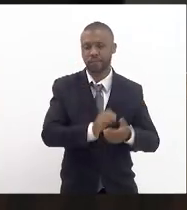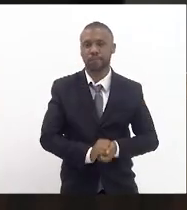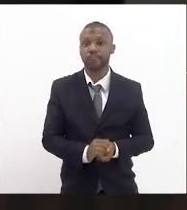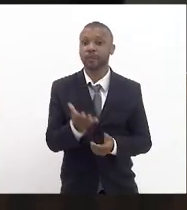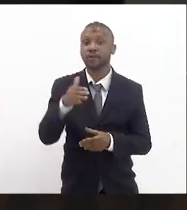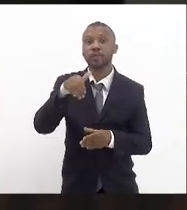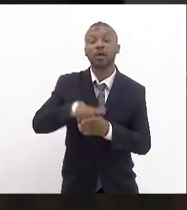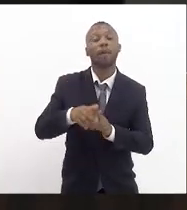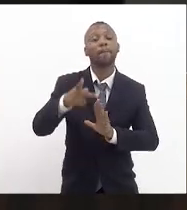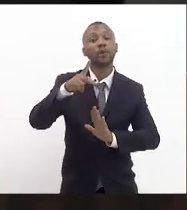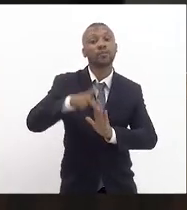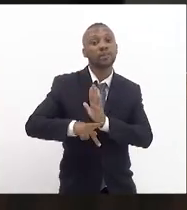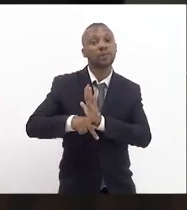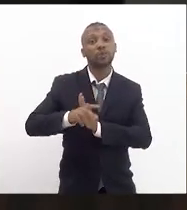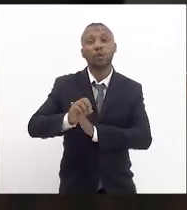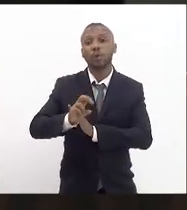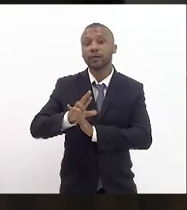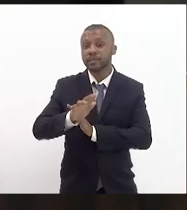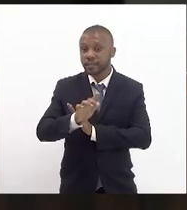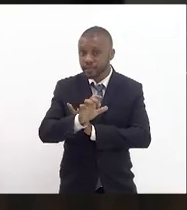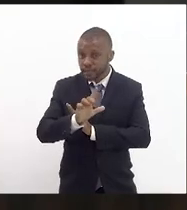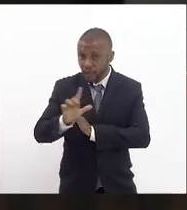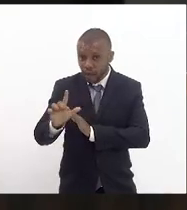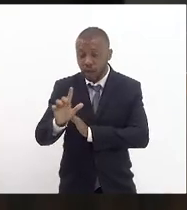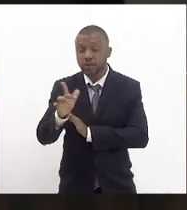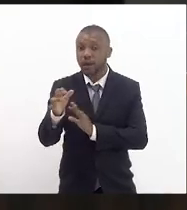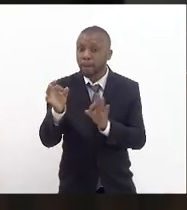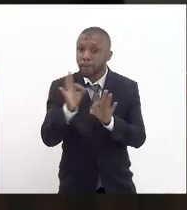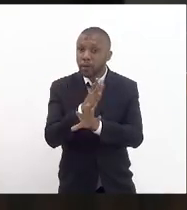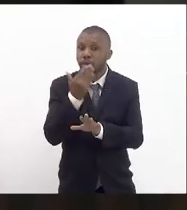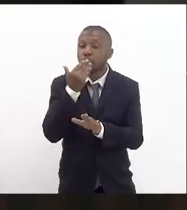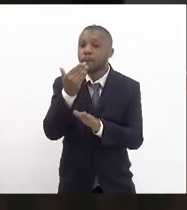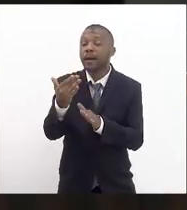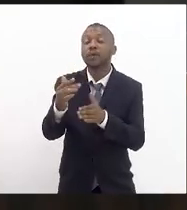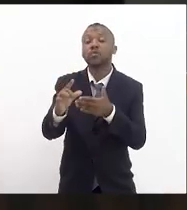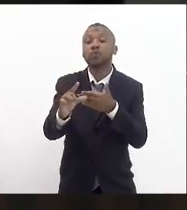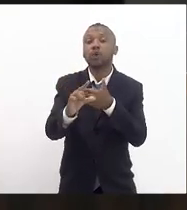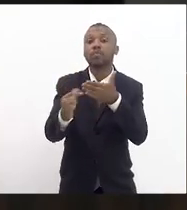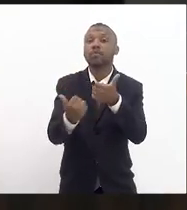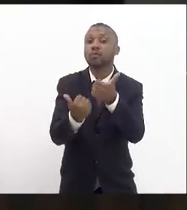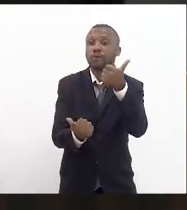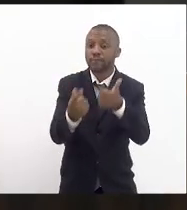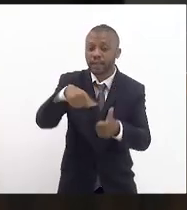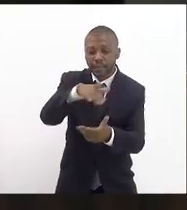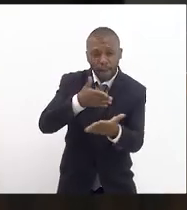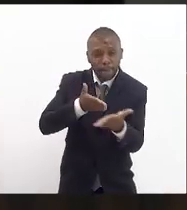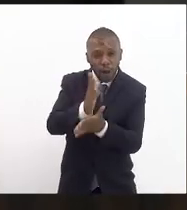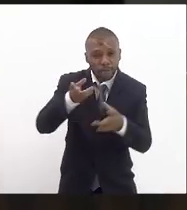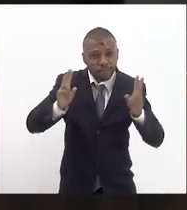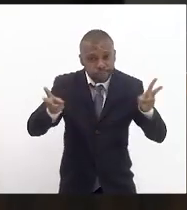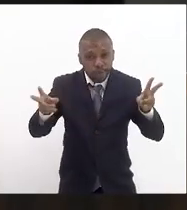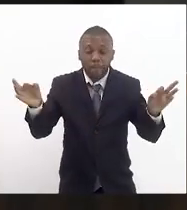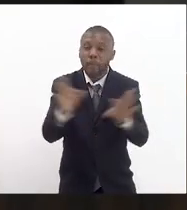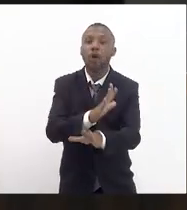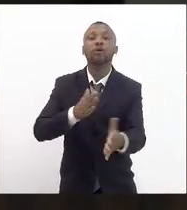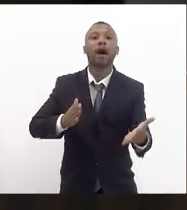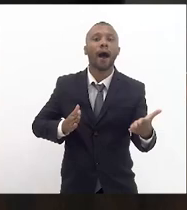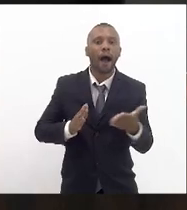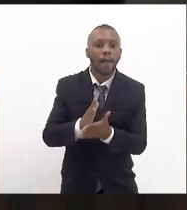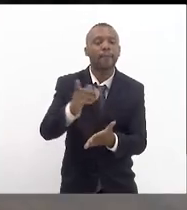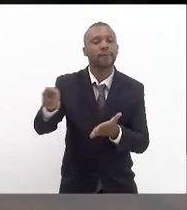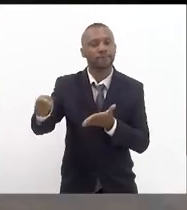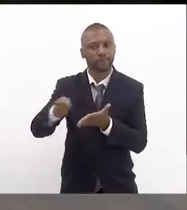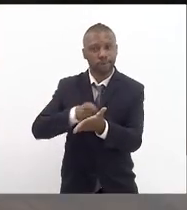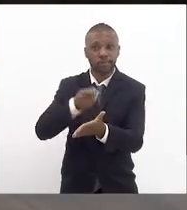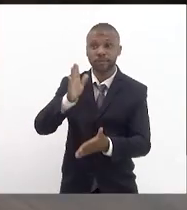projeto original, que eu já de pronto já peço coautoria. Os senhores que aprovam, permaneçam como estão, aprovado, vai autógrafo.